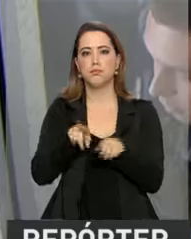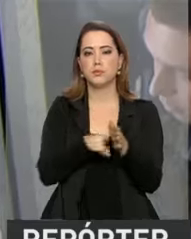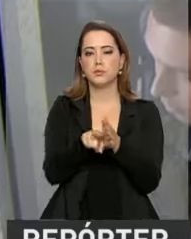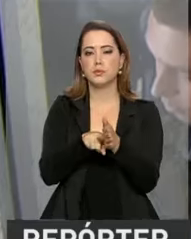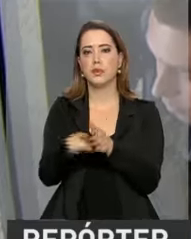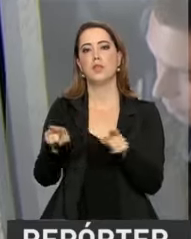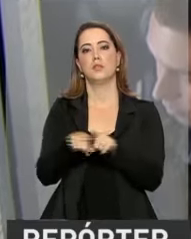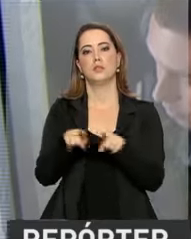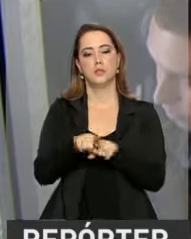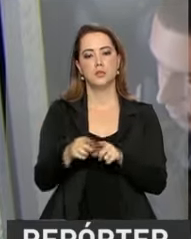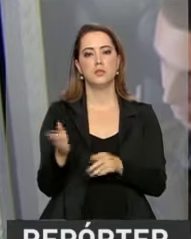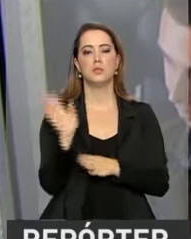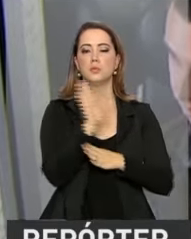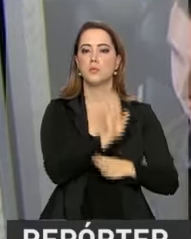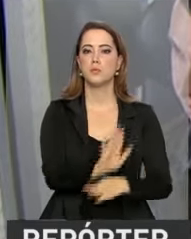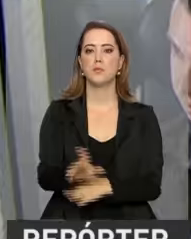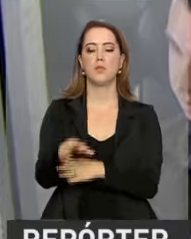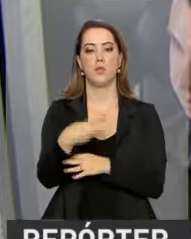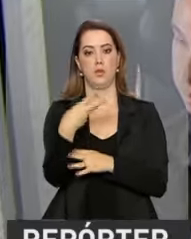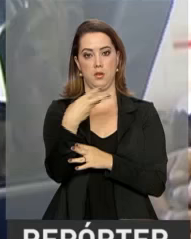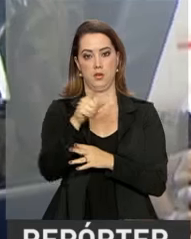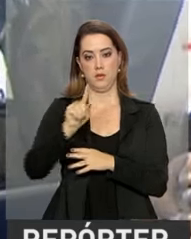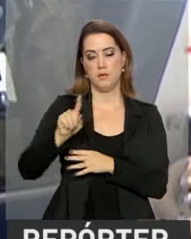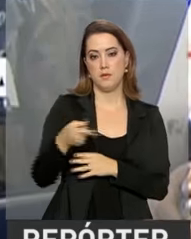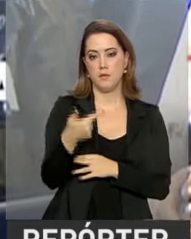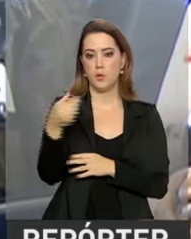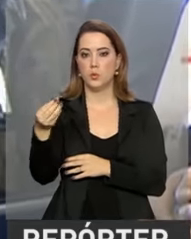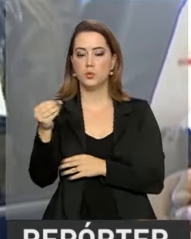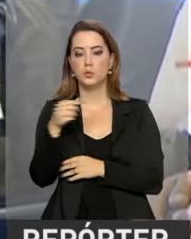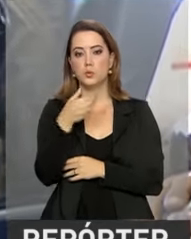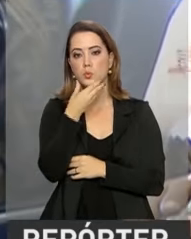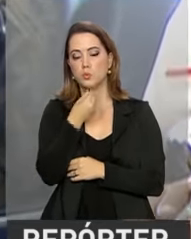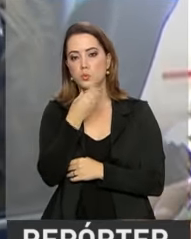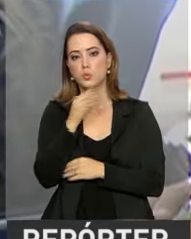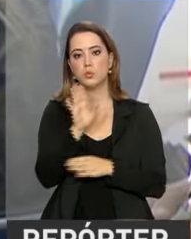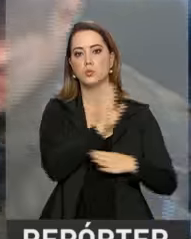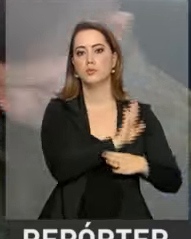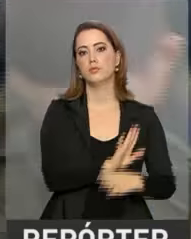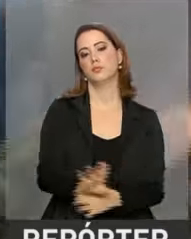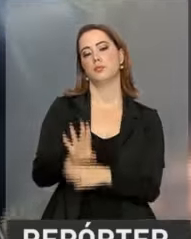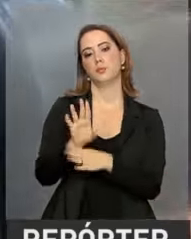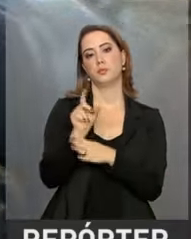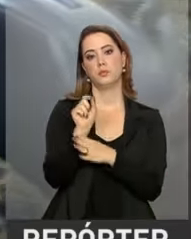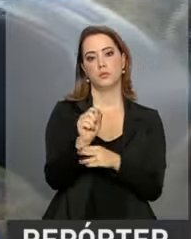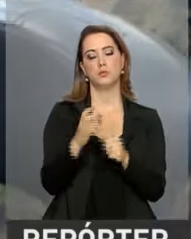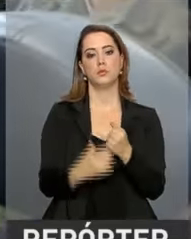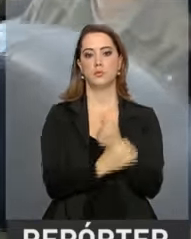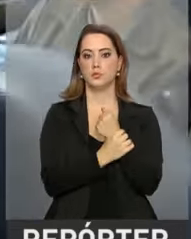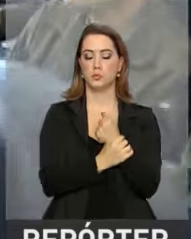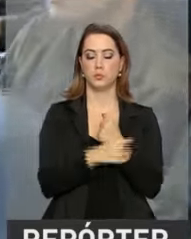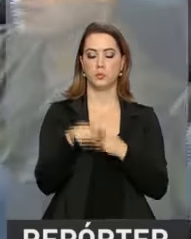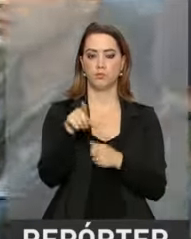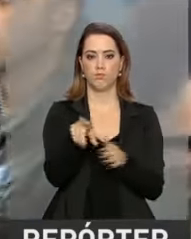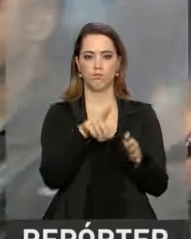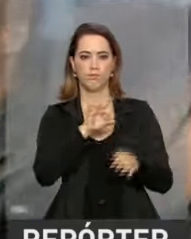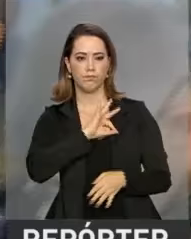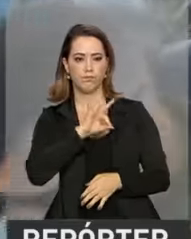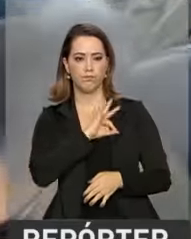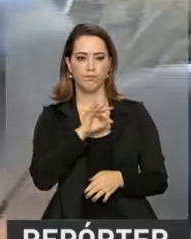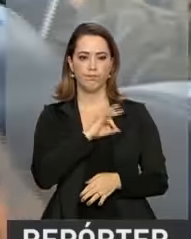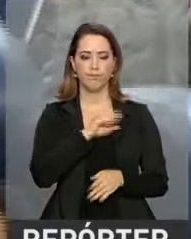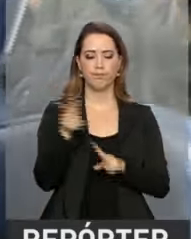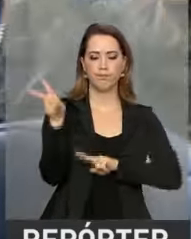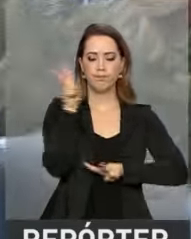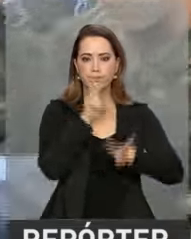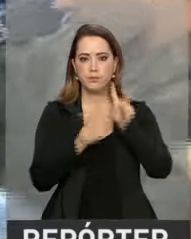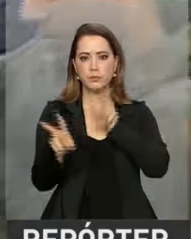mobilizada uma força adicional de 3.200 homens para ficar à disposição nos jogos. Os militares vão atuar no policiamento ostensivo